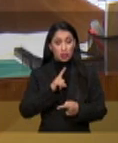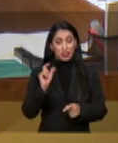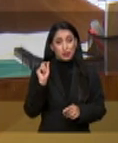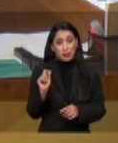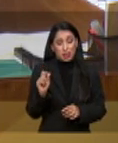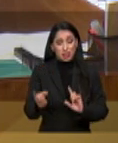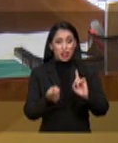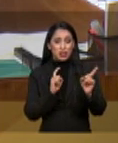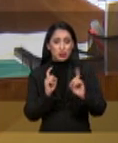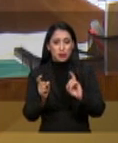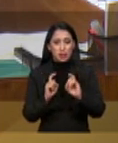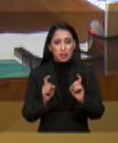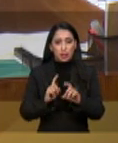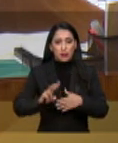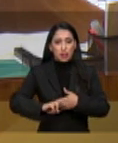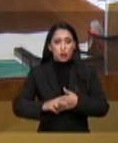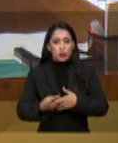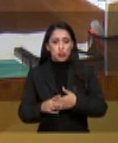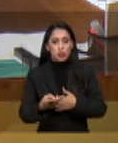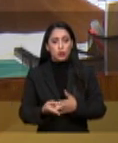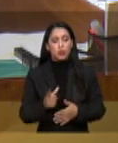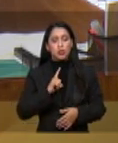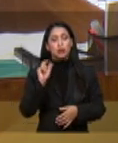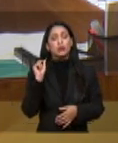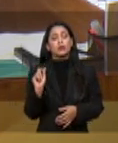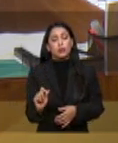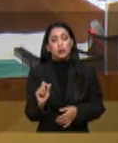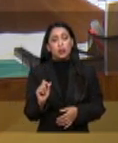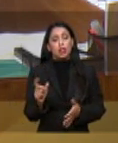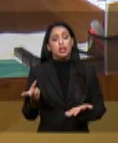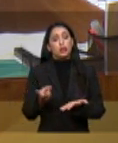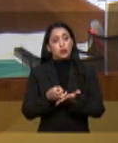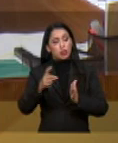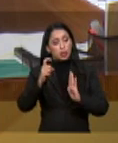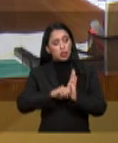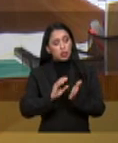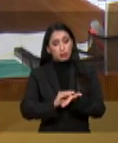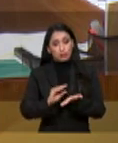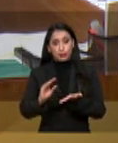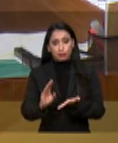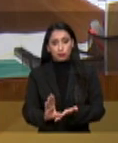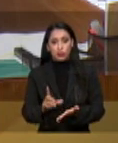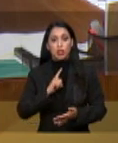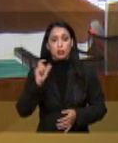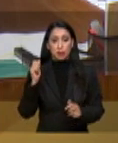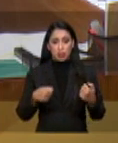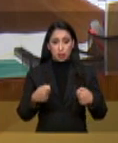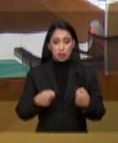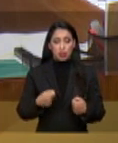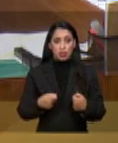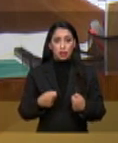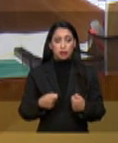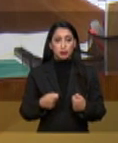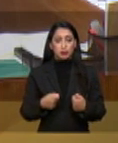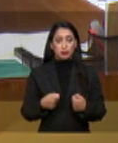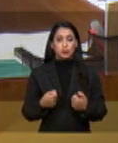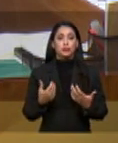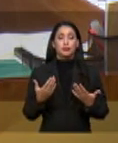procedimento administrativo e da consequente constituição definitiva do crédito tributário, indispensável condição de